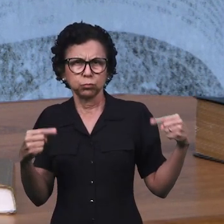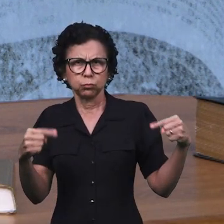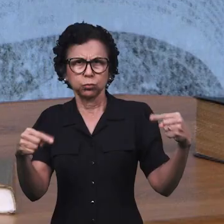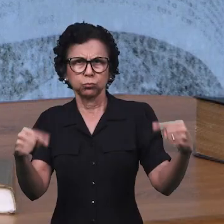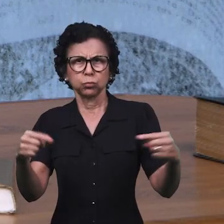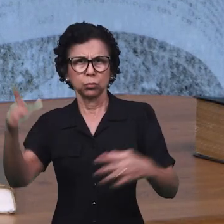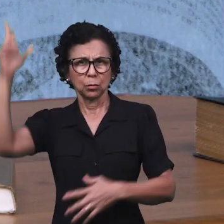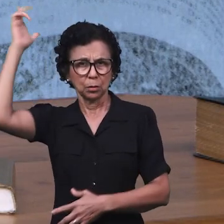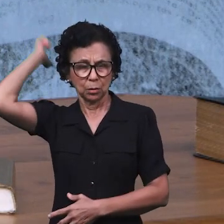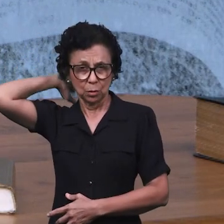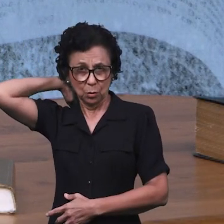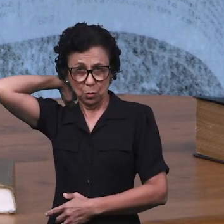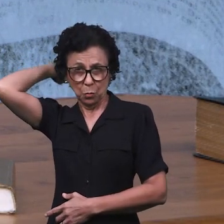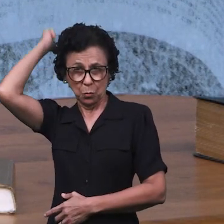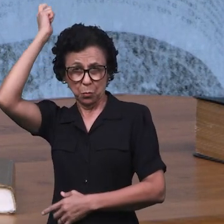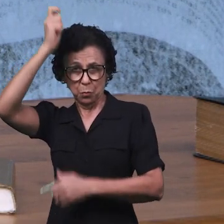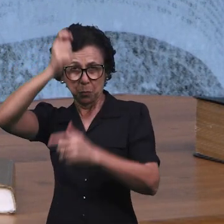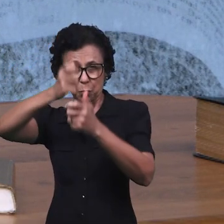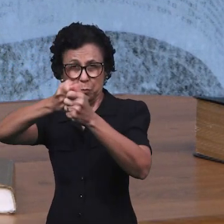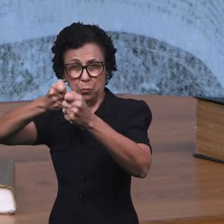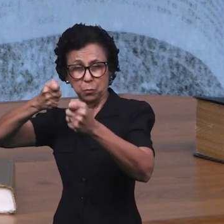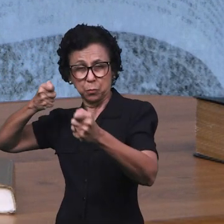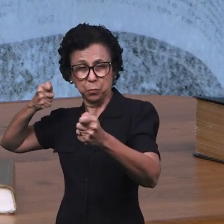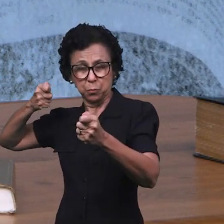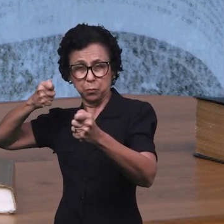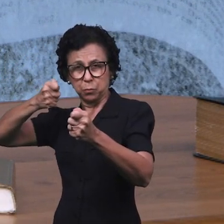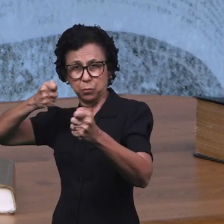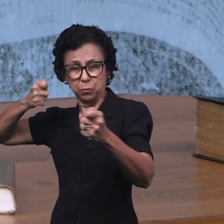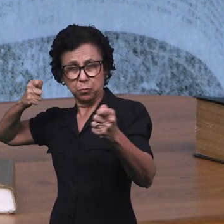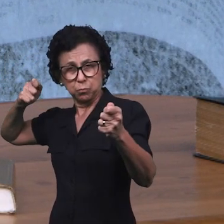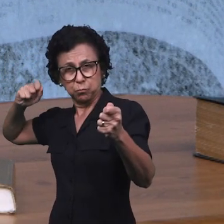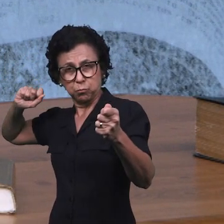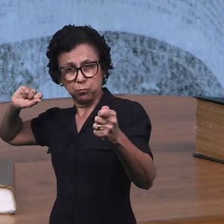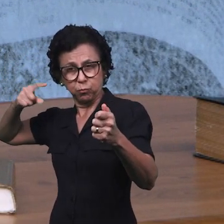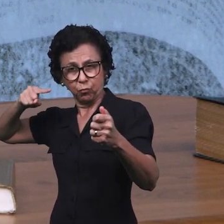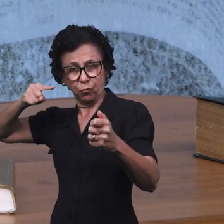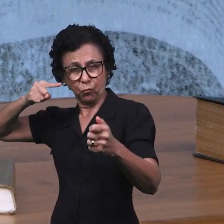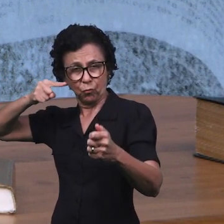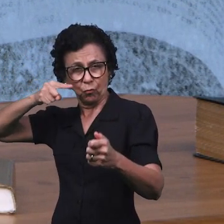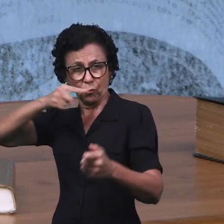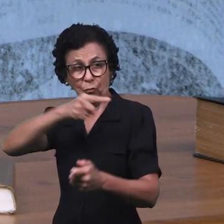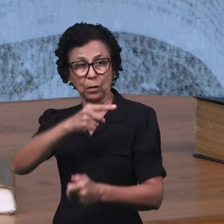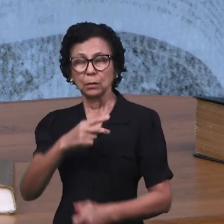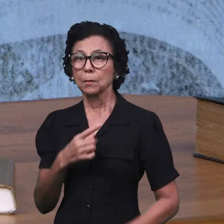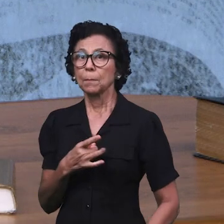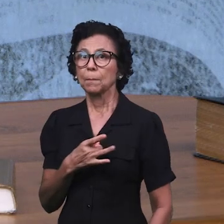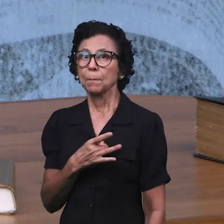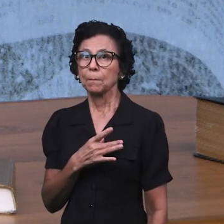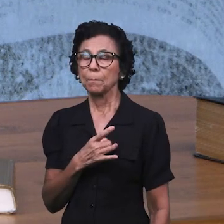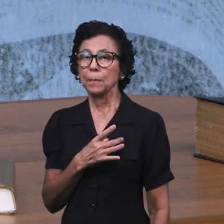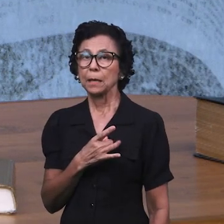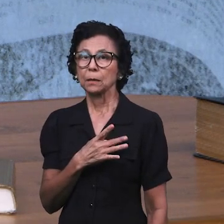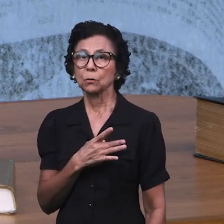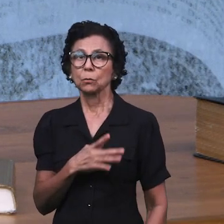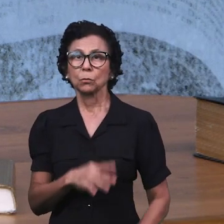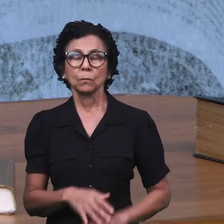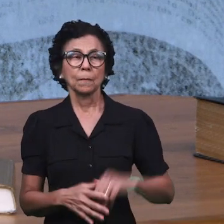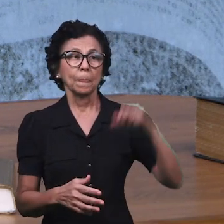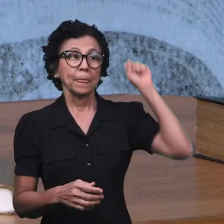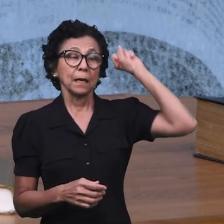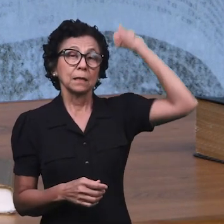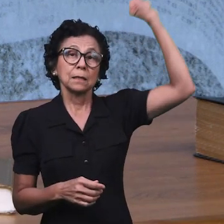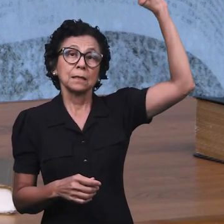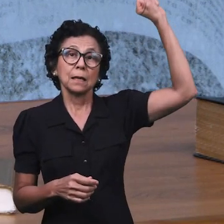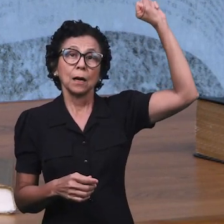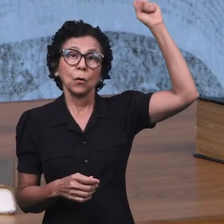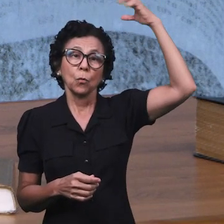o alcançaram, e muito temeu por causa dos frecheiros. Então disse Saul ao seu